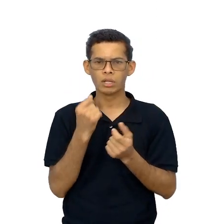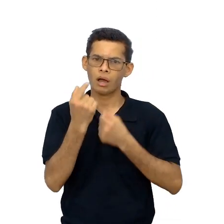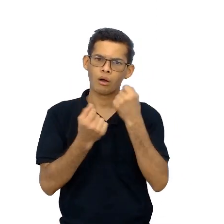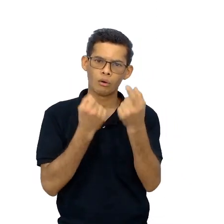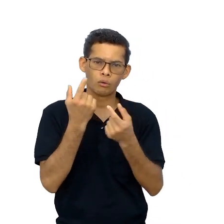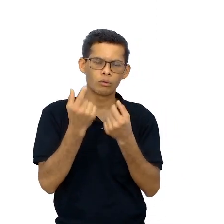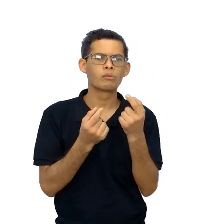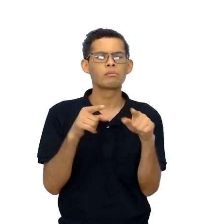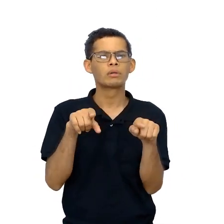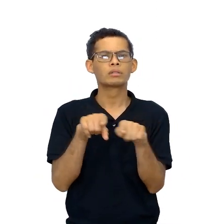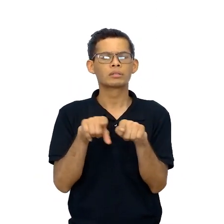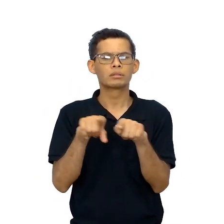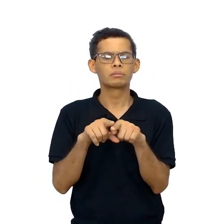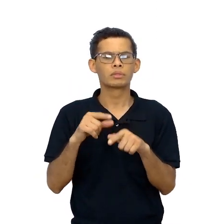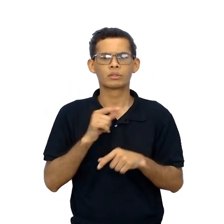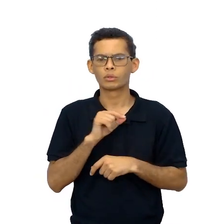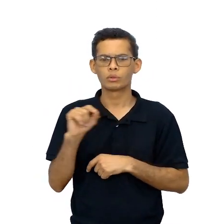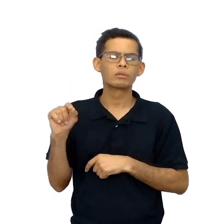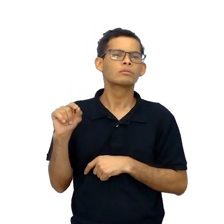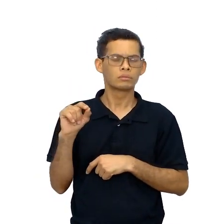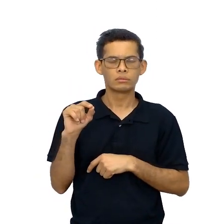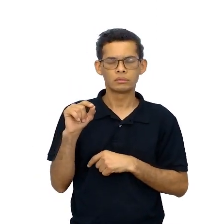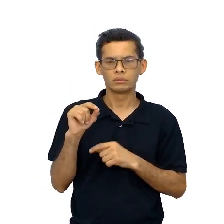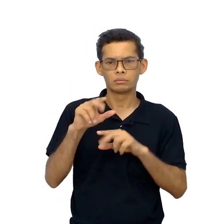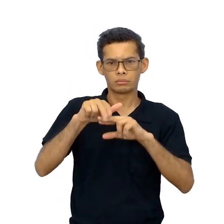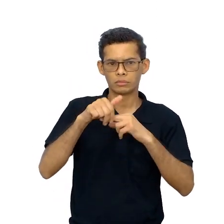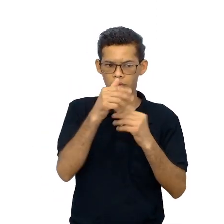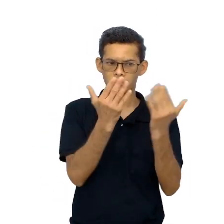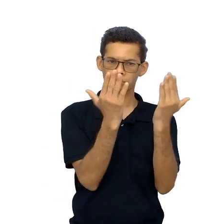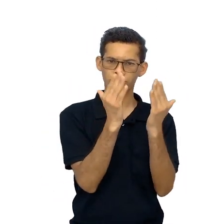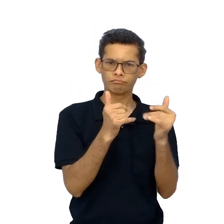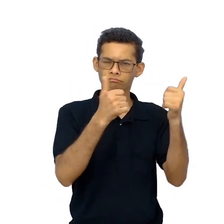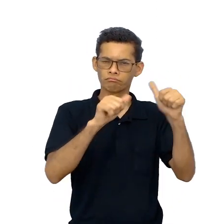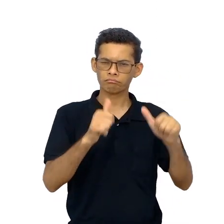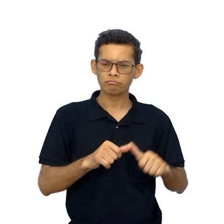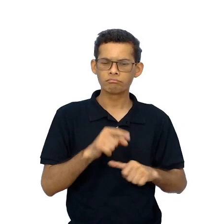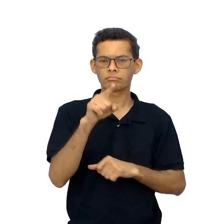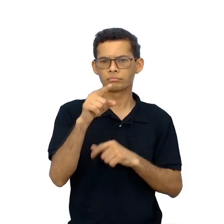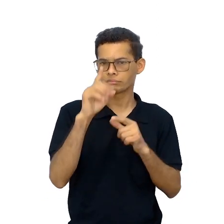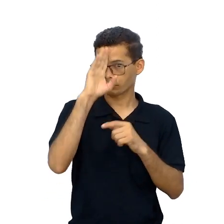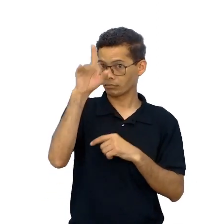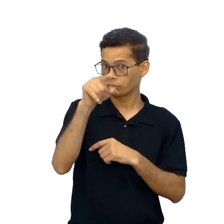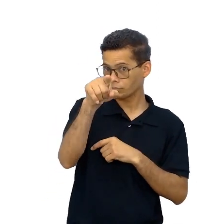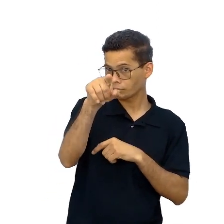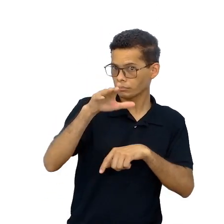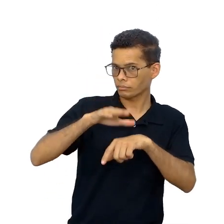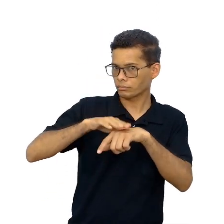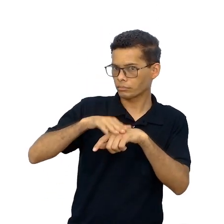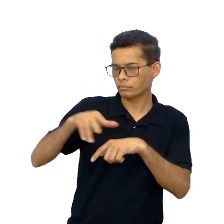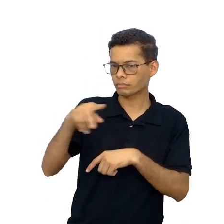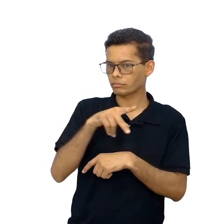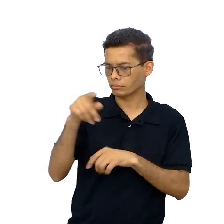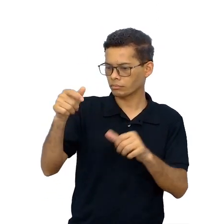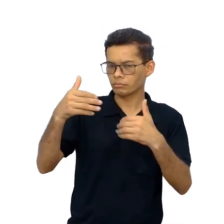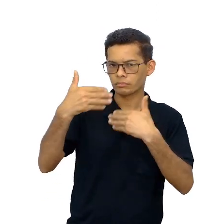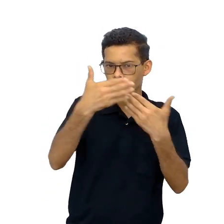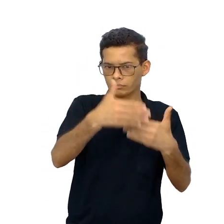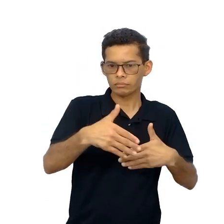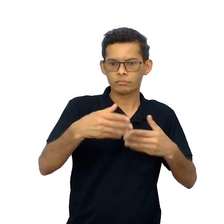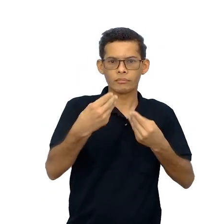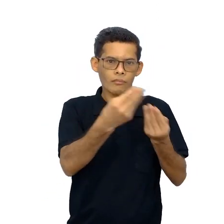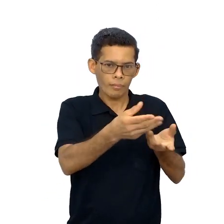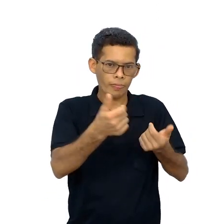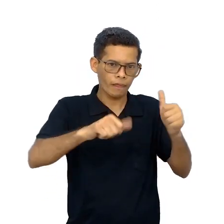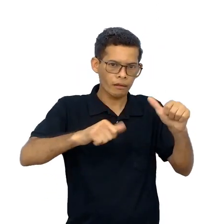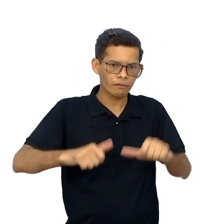avaliações, e através dessas avaliações, principalmente a sua, professor, né, a avaliação sua